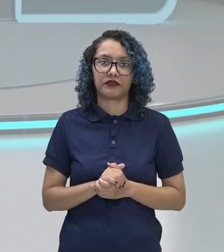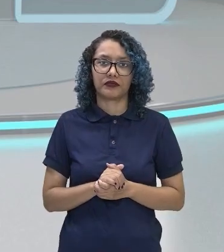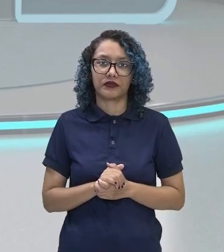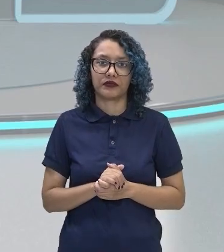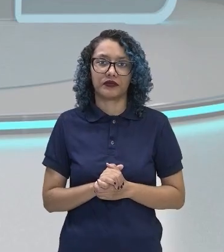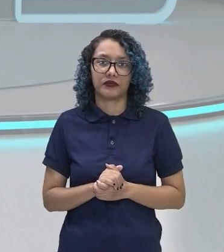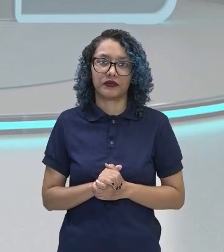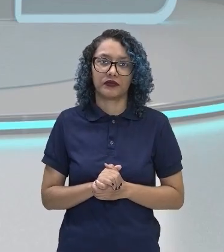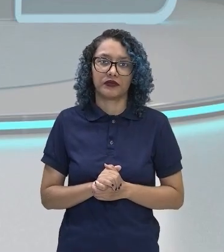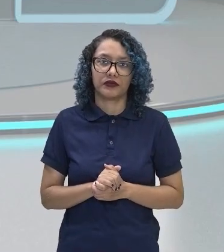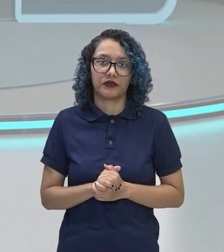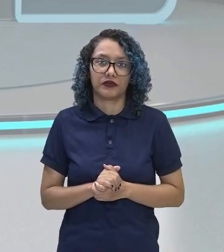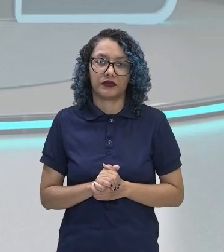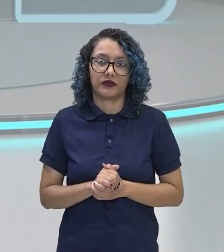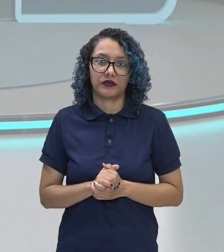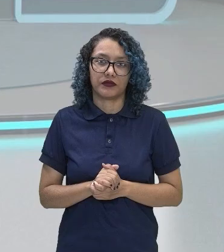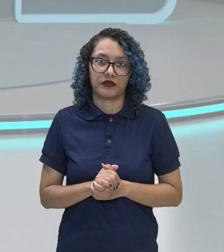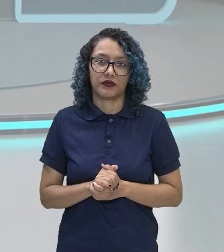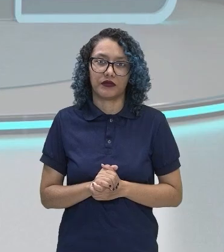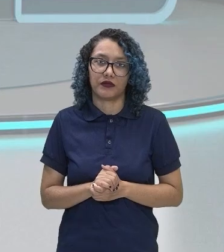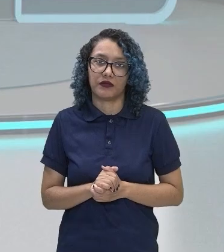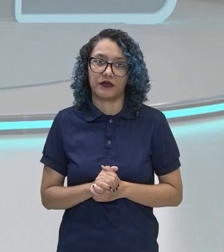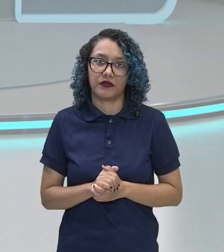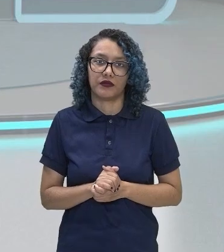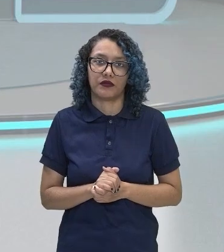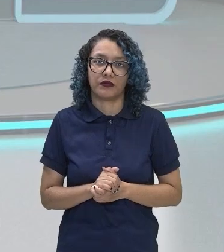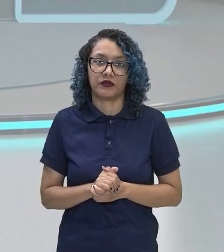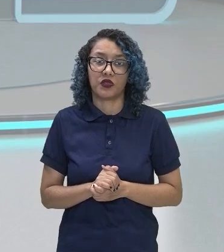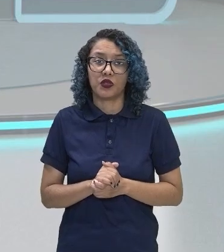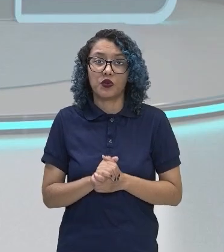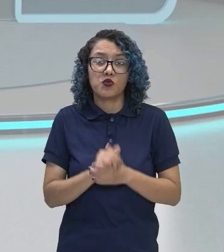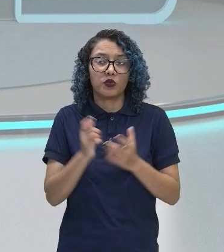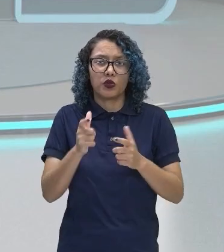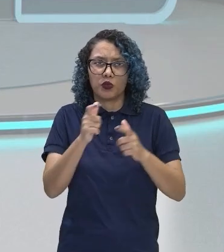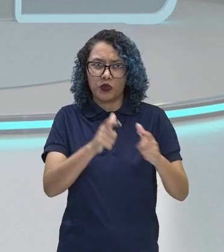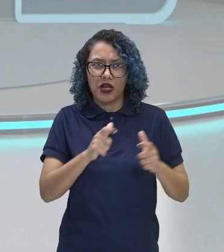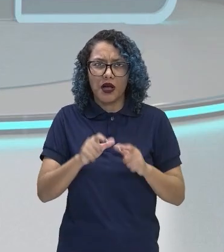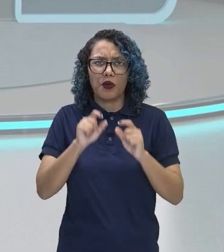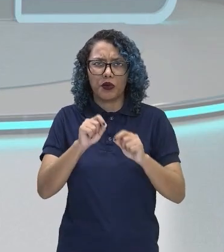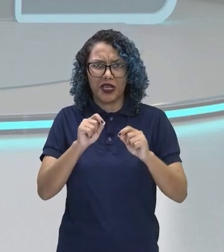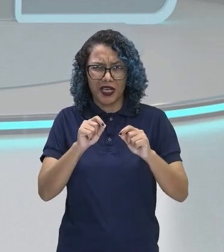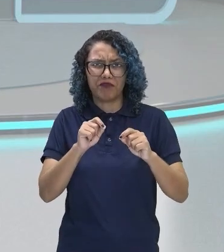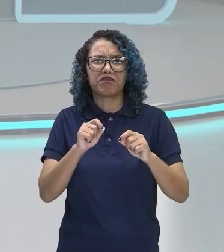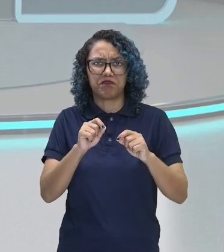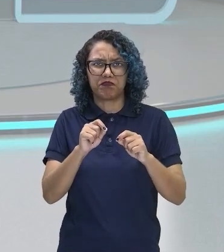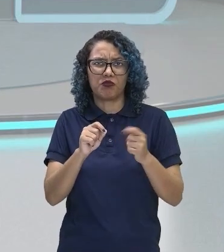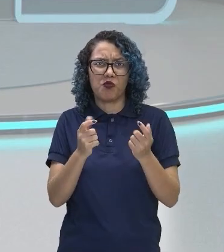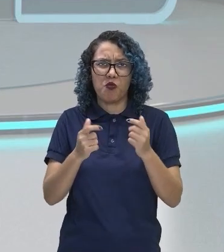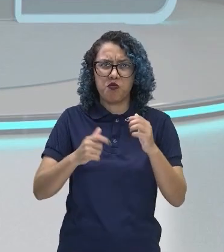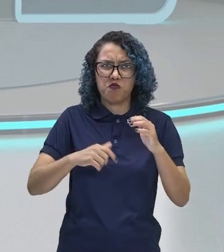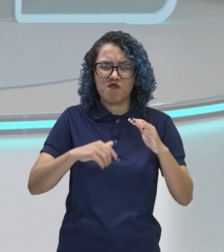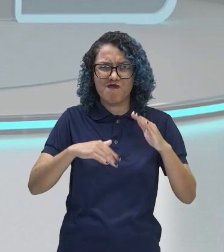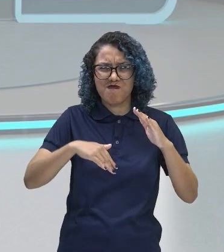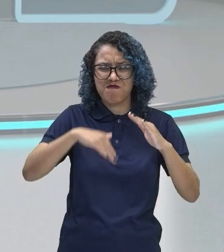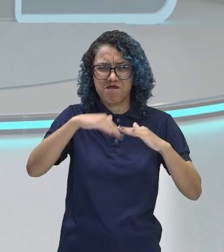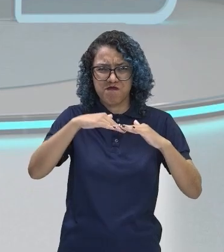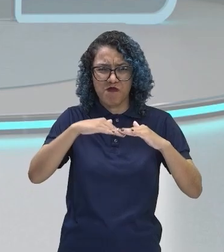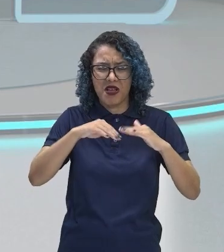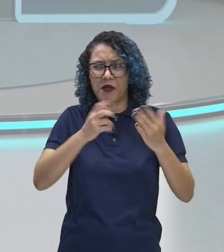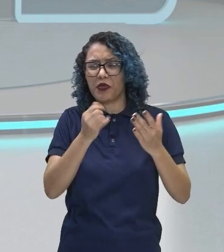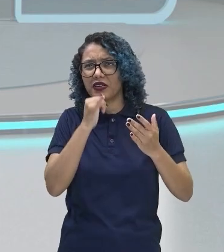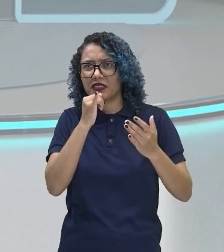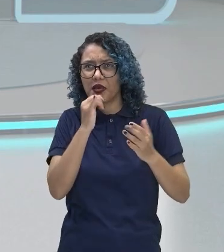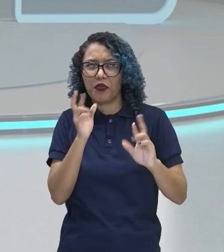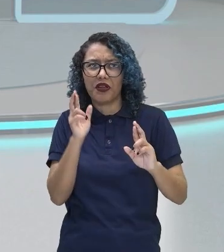os locais, tudo aquilo que bateu o recorde mundial relacionado aí a tamanho, altura e tudo mais.